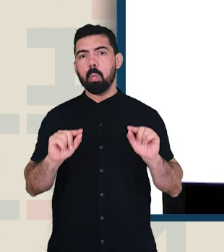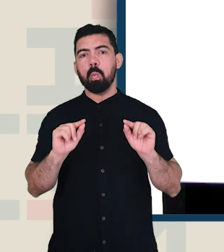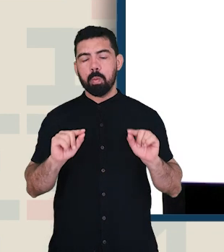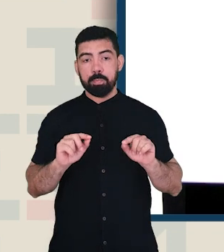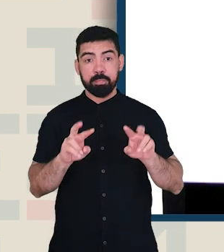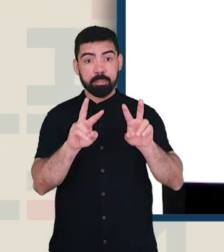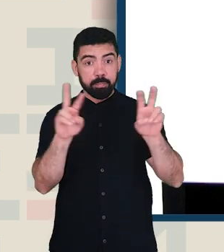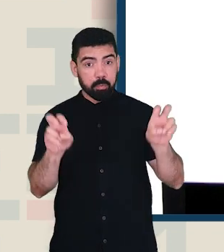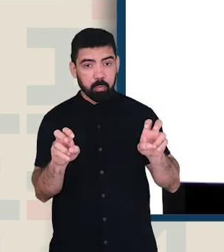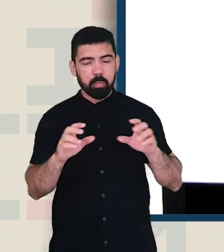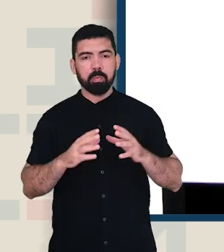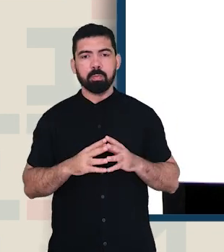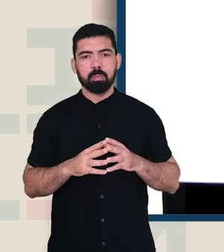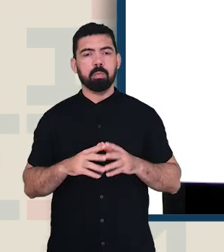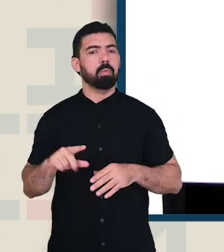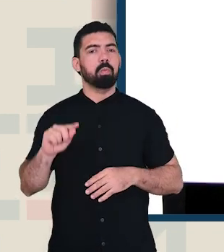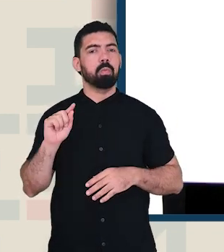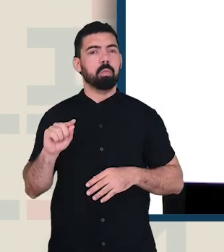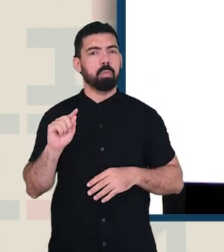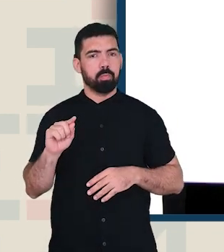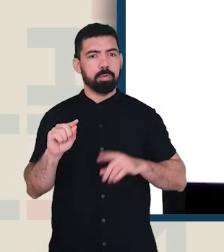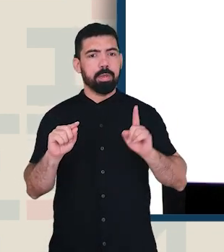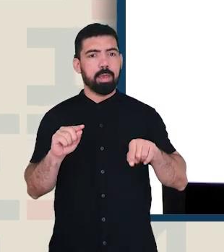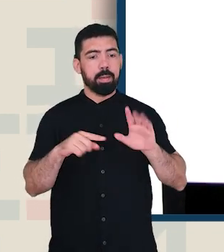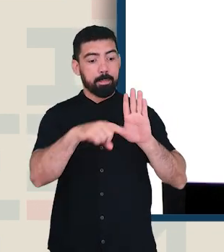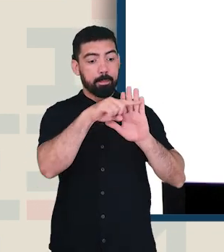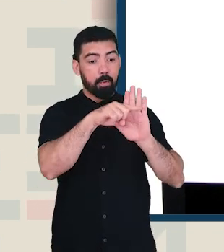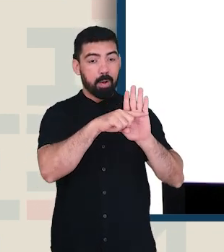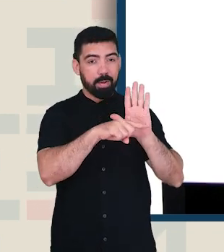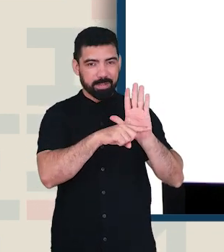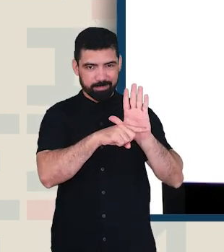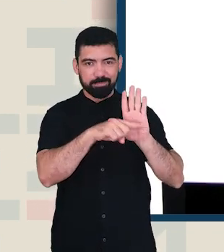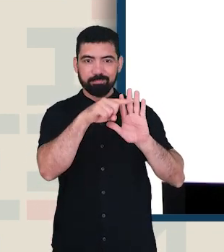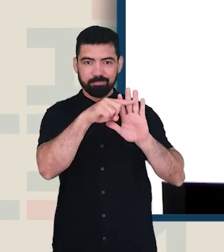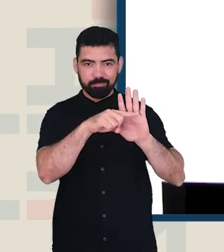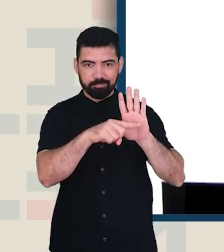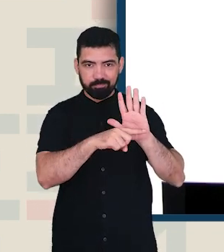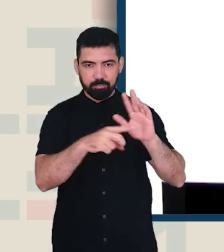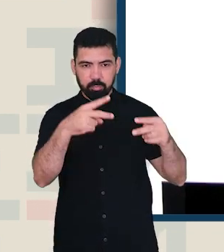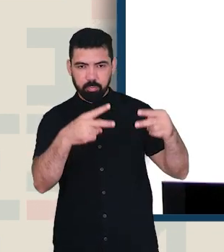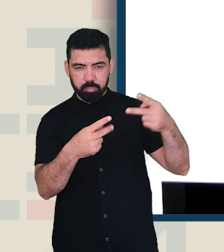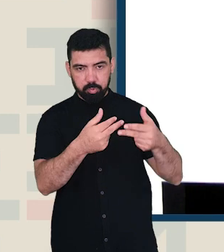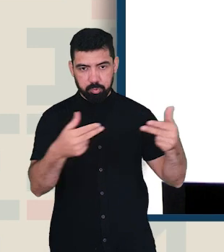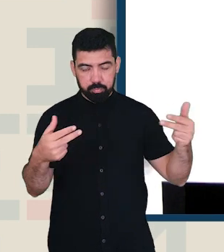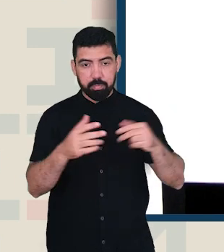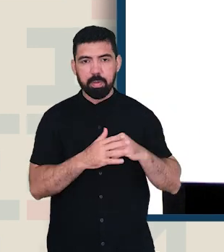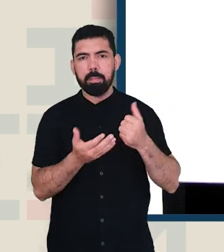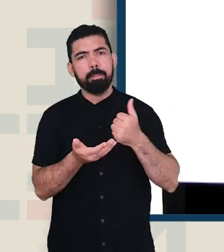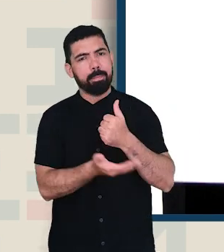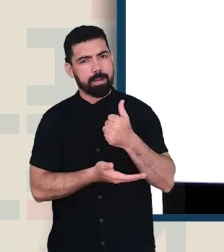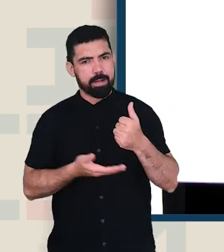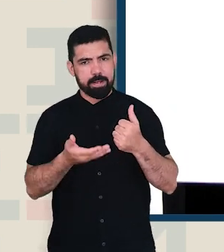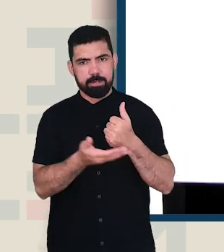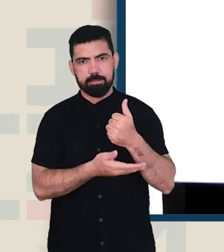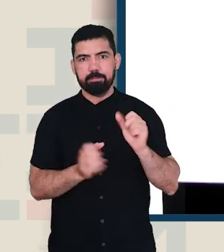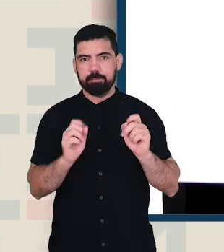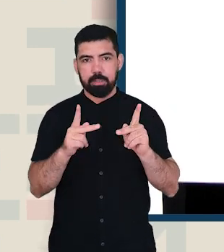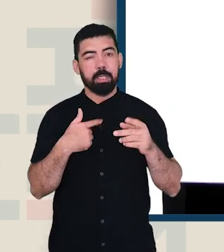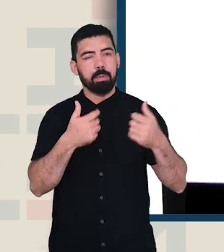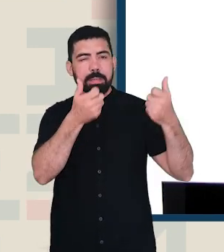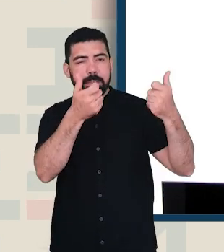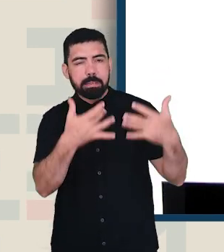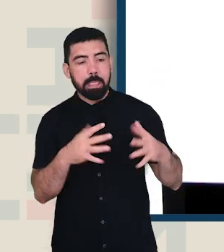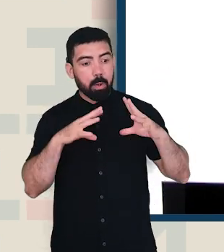um pouco do que é a programação, certo? Bem básico, não vou